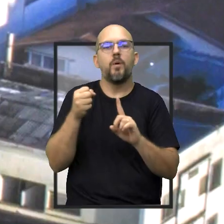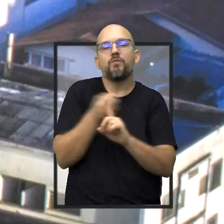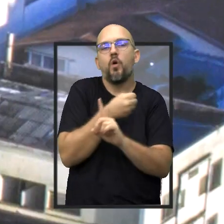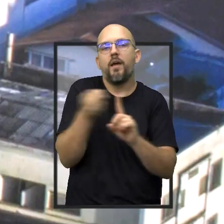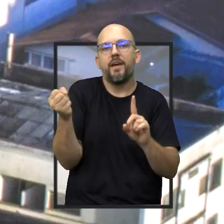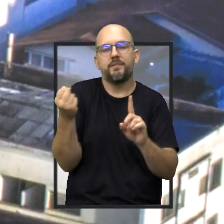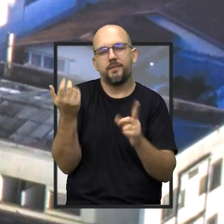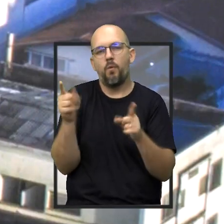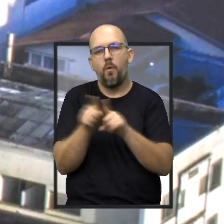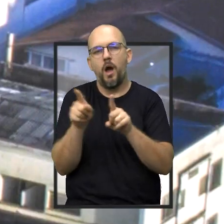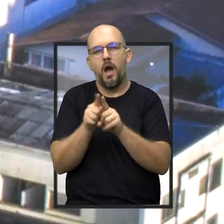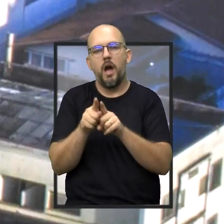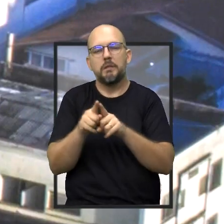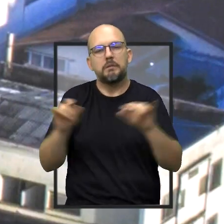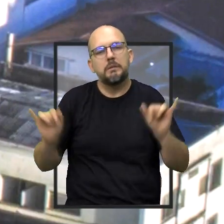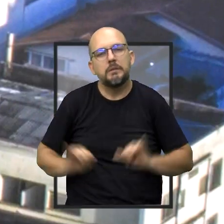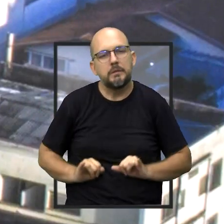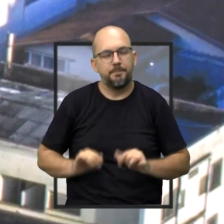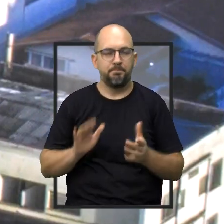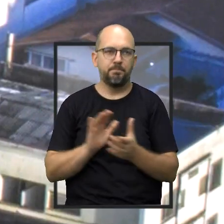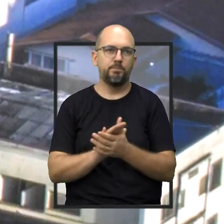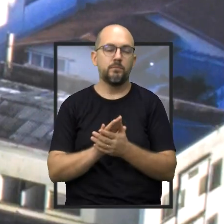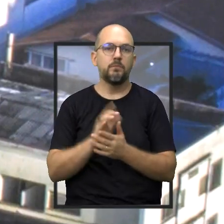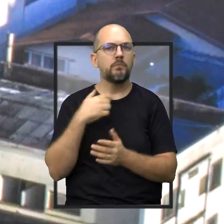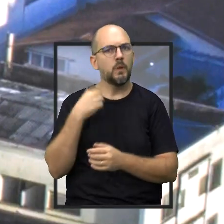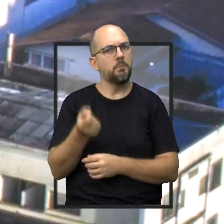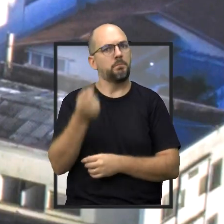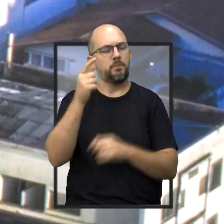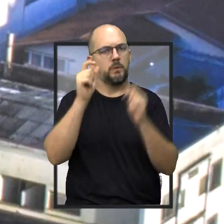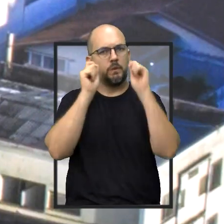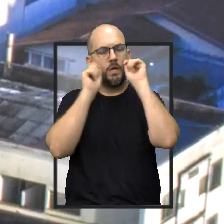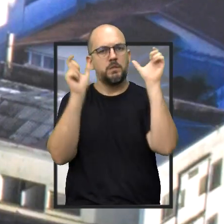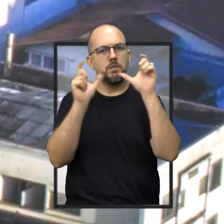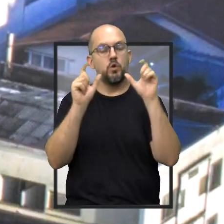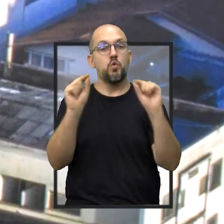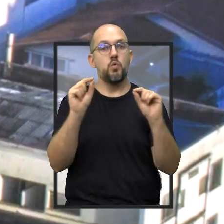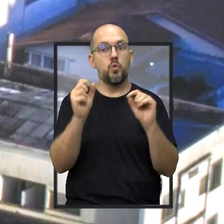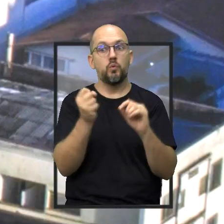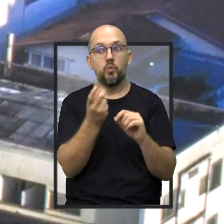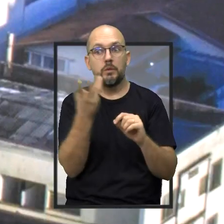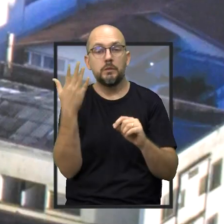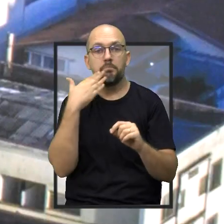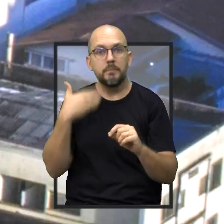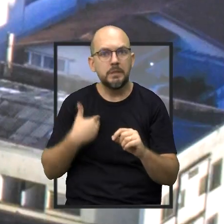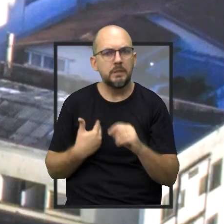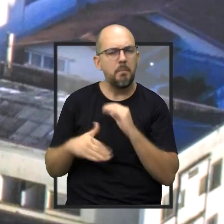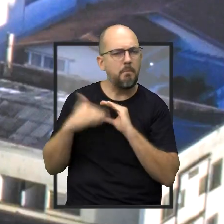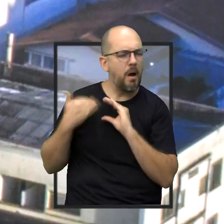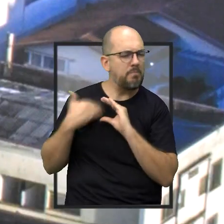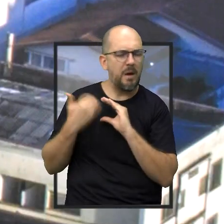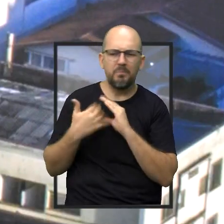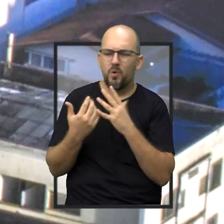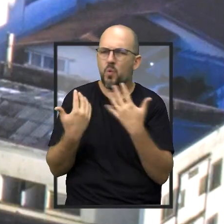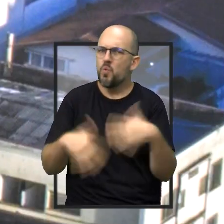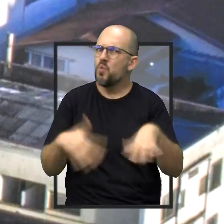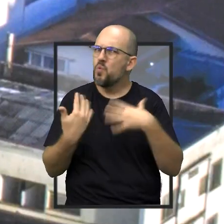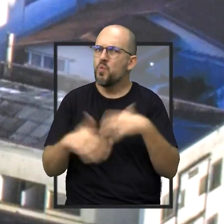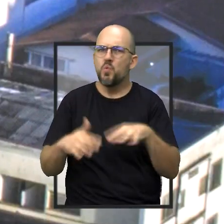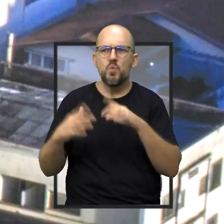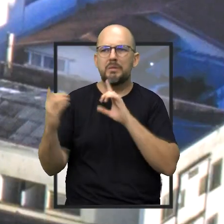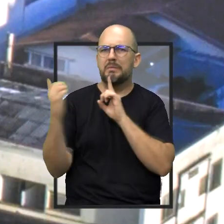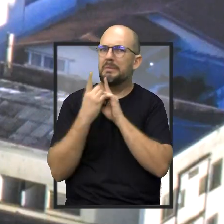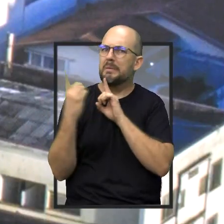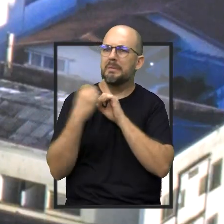de violência. E o que me chama muito a atenção é a quantidade de pedido de ajuda que a gente recebe no